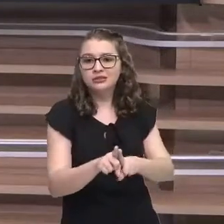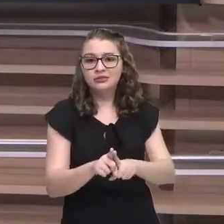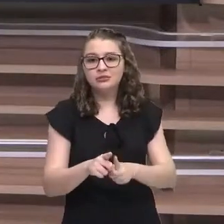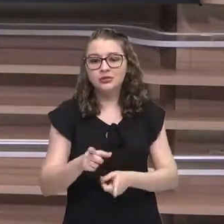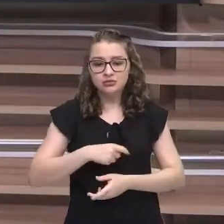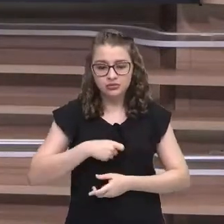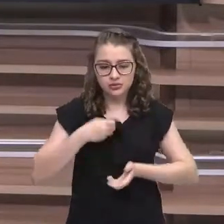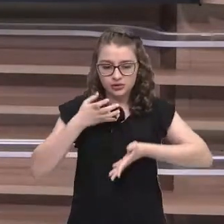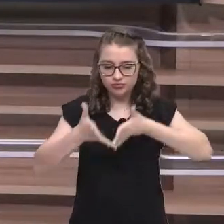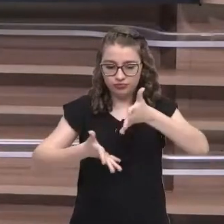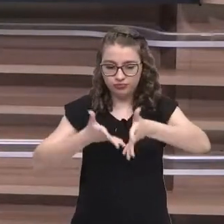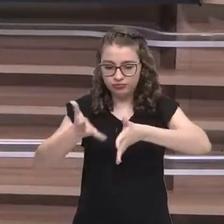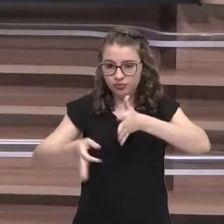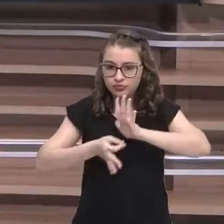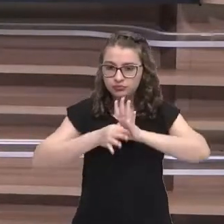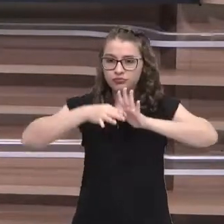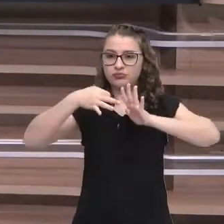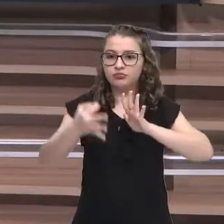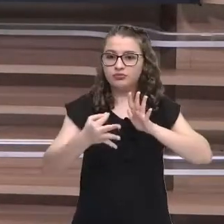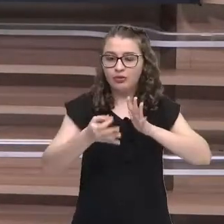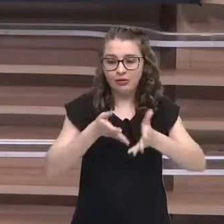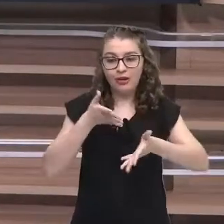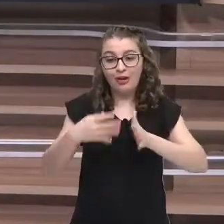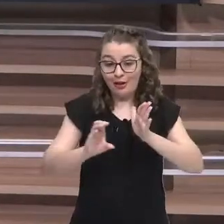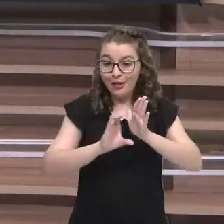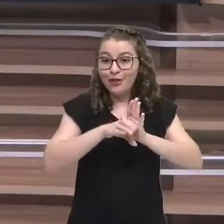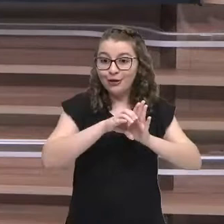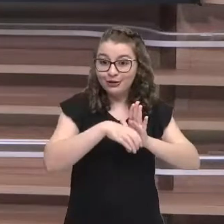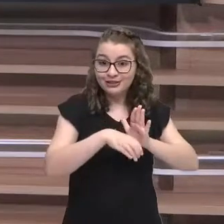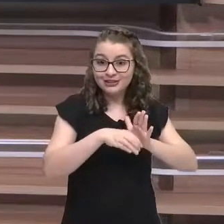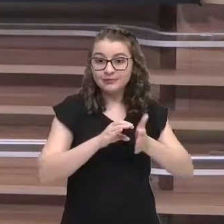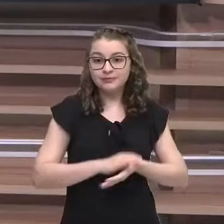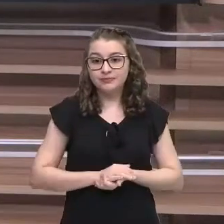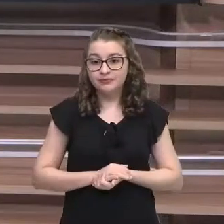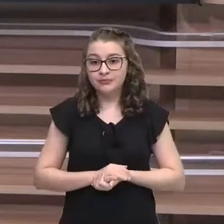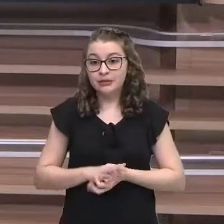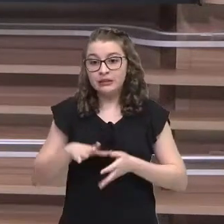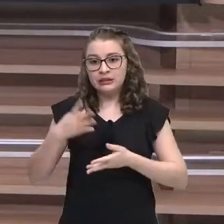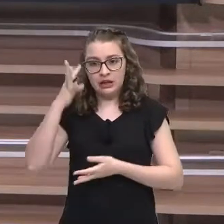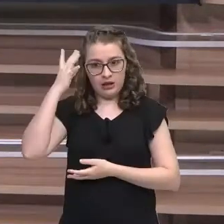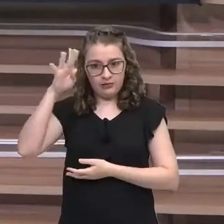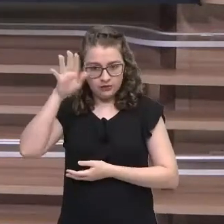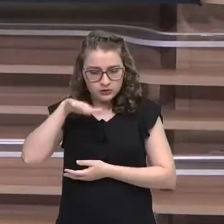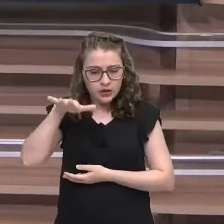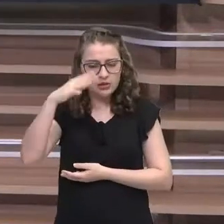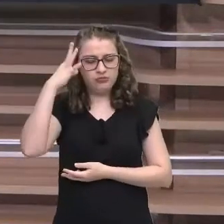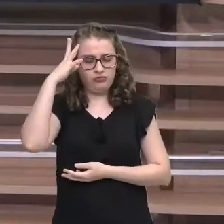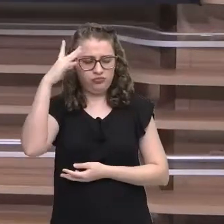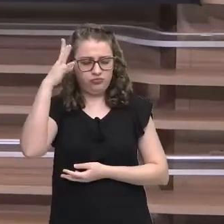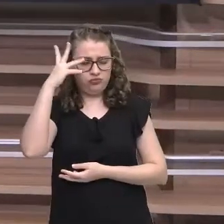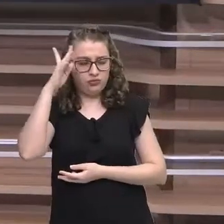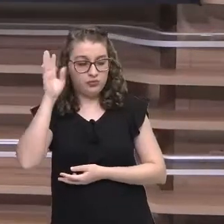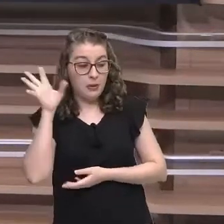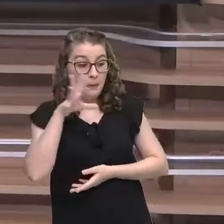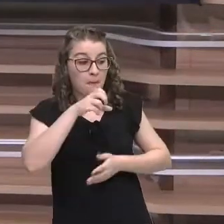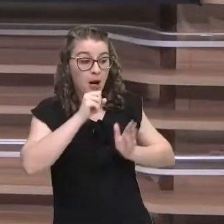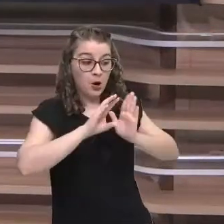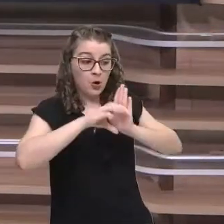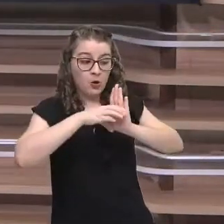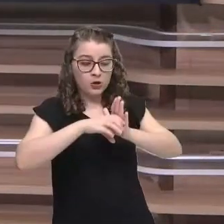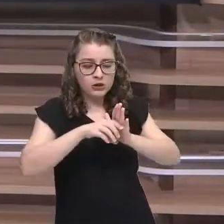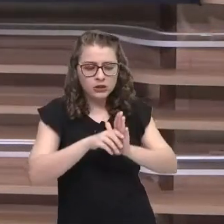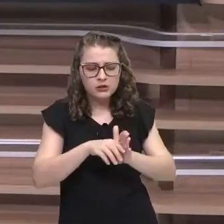nossa boca é conceito. A filosofia vai pegar esse conceito como uma ferramenta de trabalho e